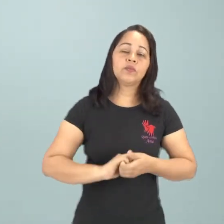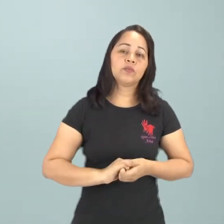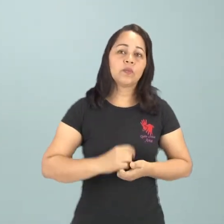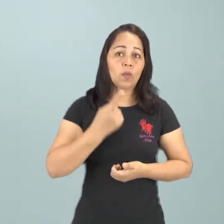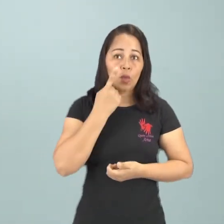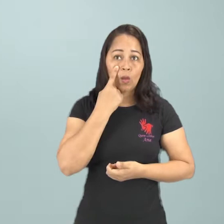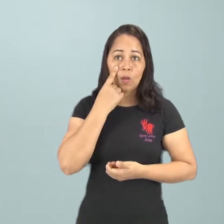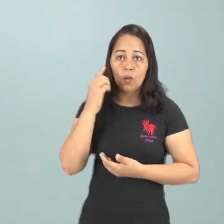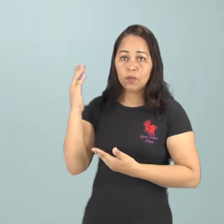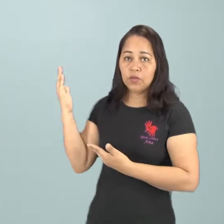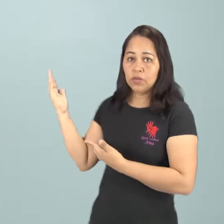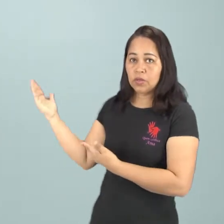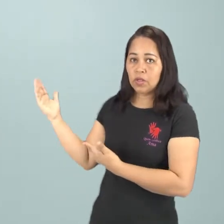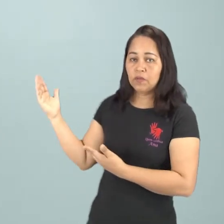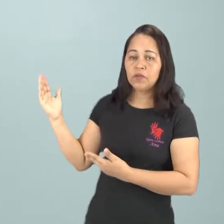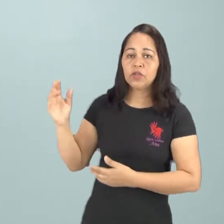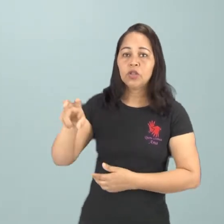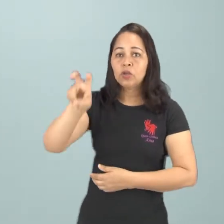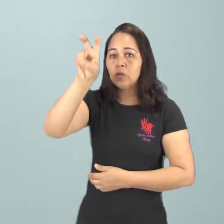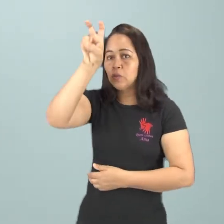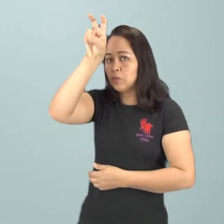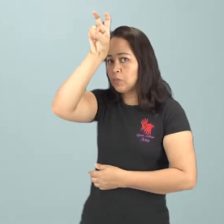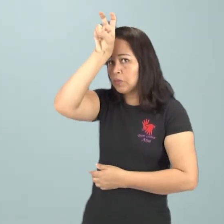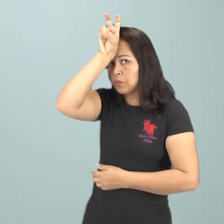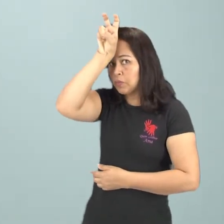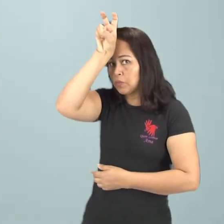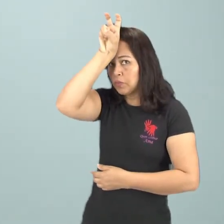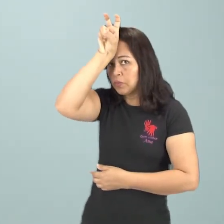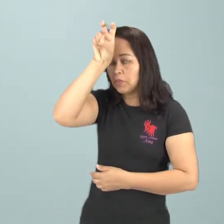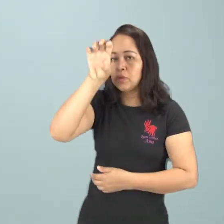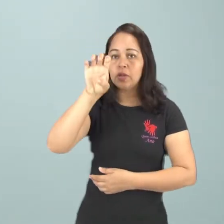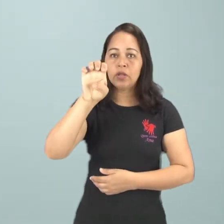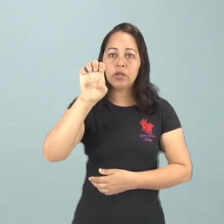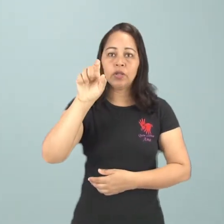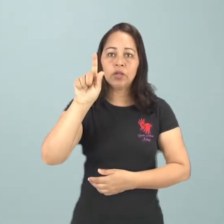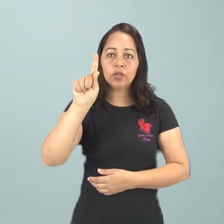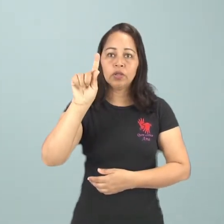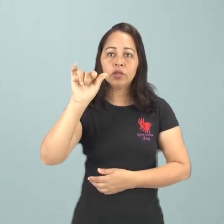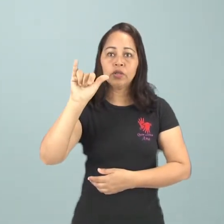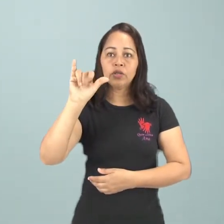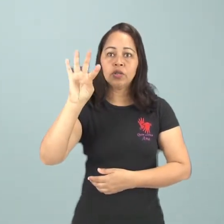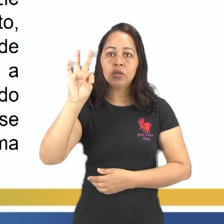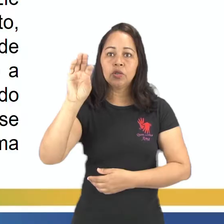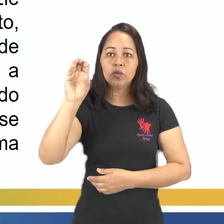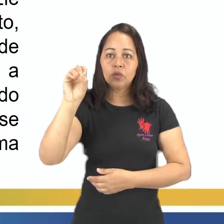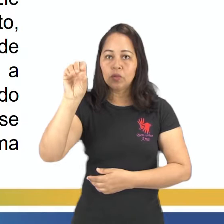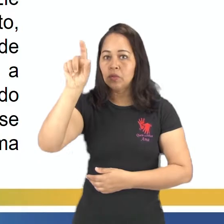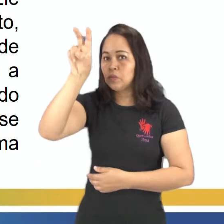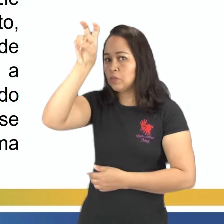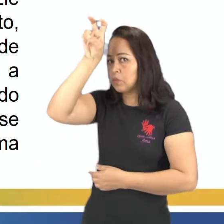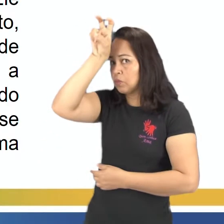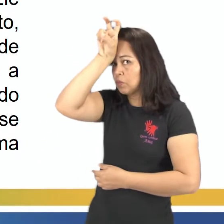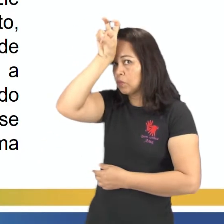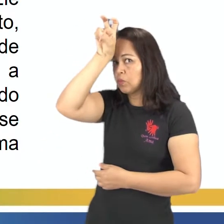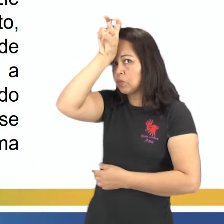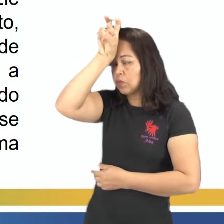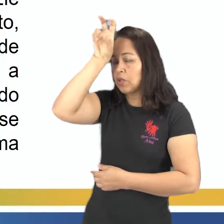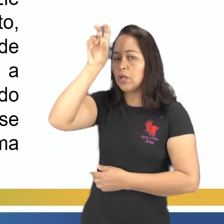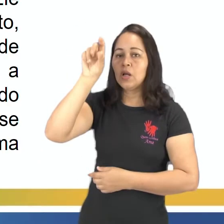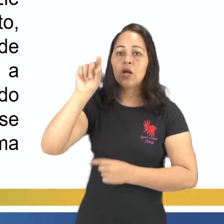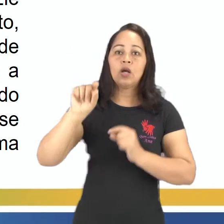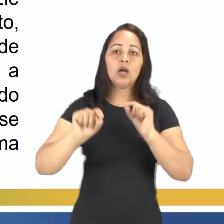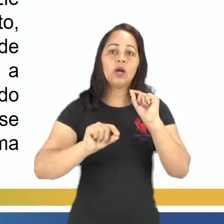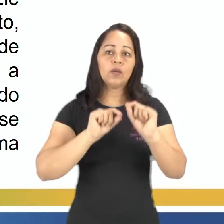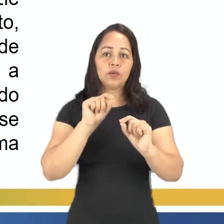da matemática na antiguidade foi o Egito. E aí vocês percebem